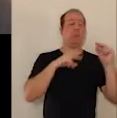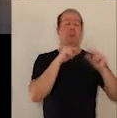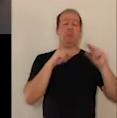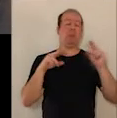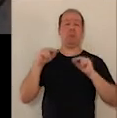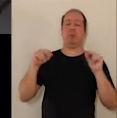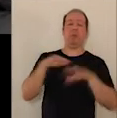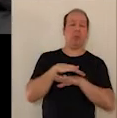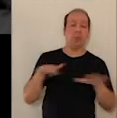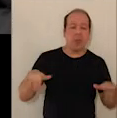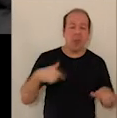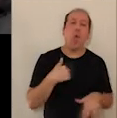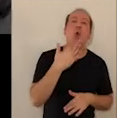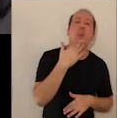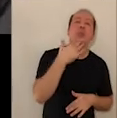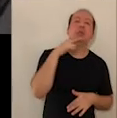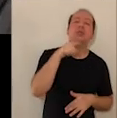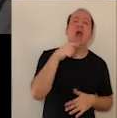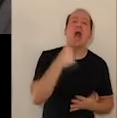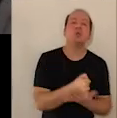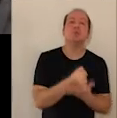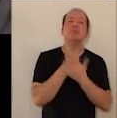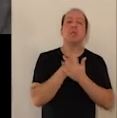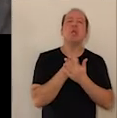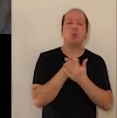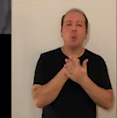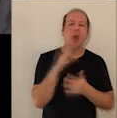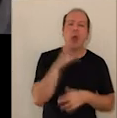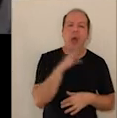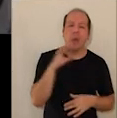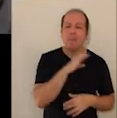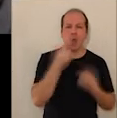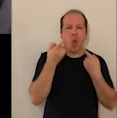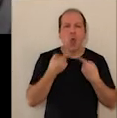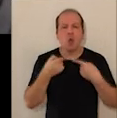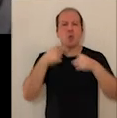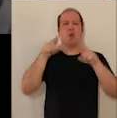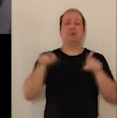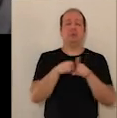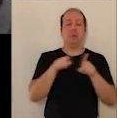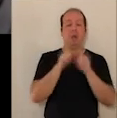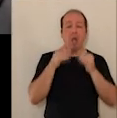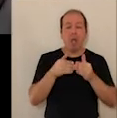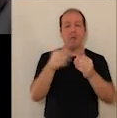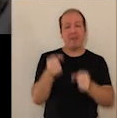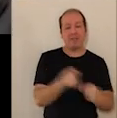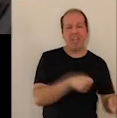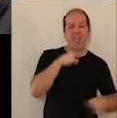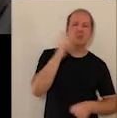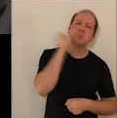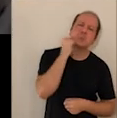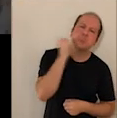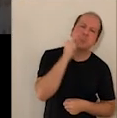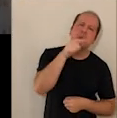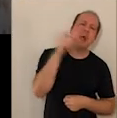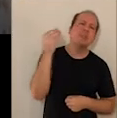isso. Fui eu quem pedi o seu auxílio emergencial. Leone, contra-almirante da frota de Veneza. Este assanhado aqui tentou